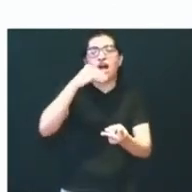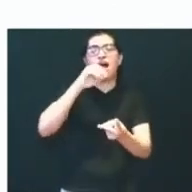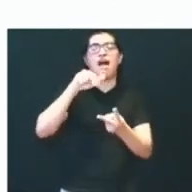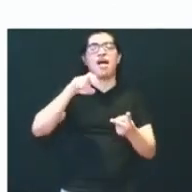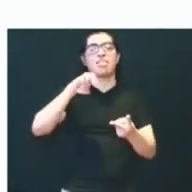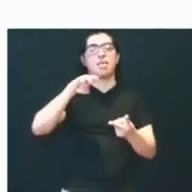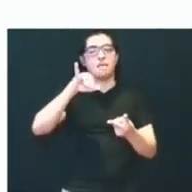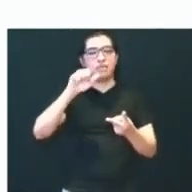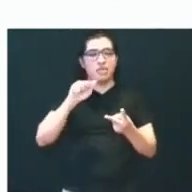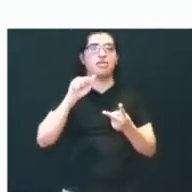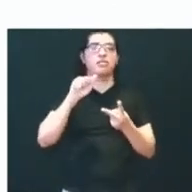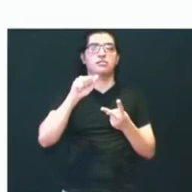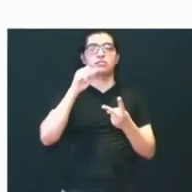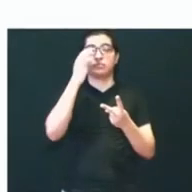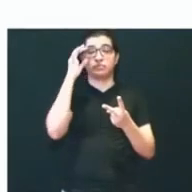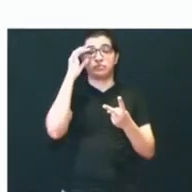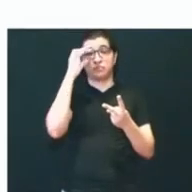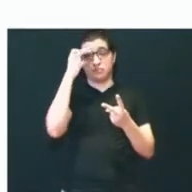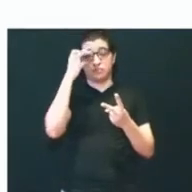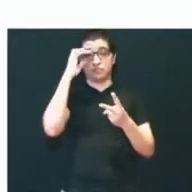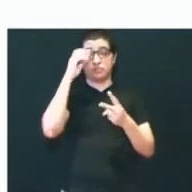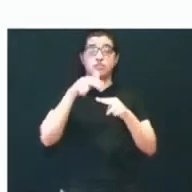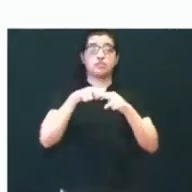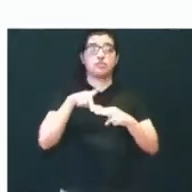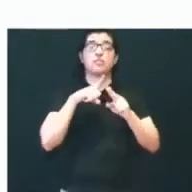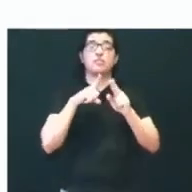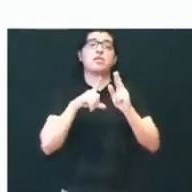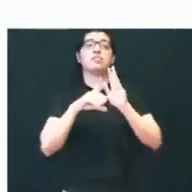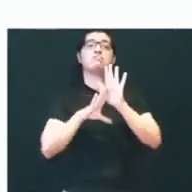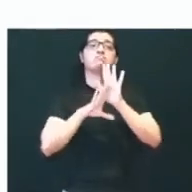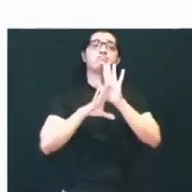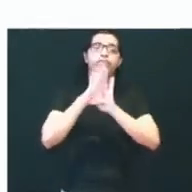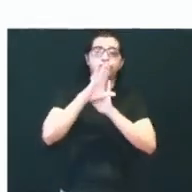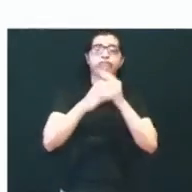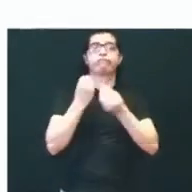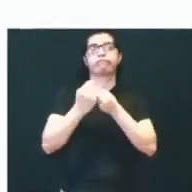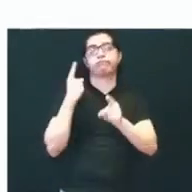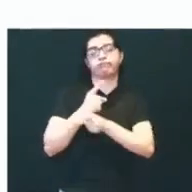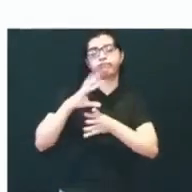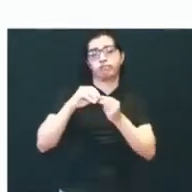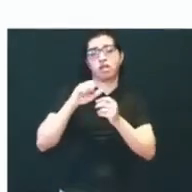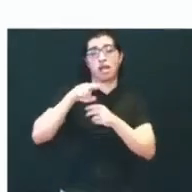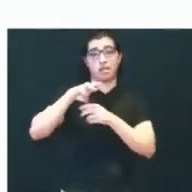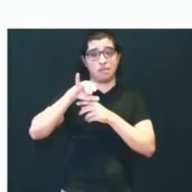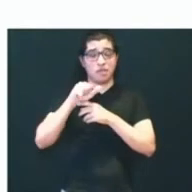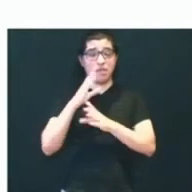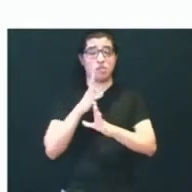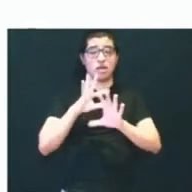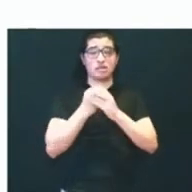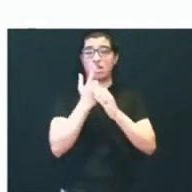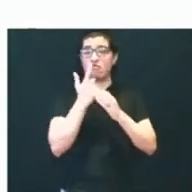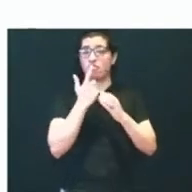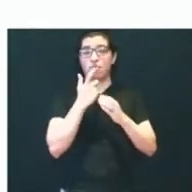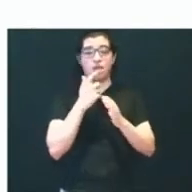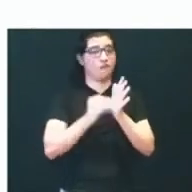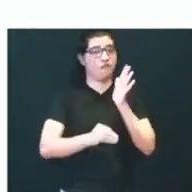várias intensidades. Então, ele vai ter sintomas de anemia, porque não tem mais as células vermelhas. E ele pode